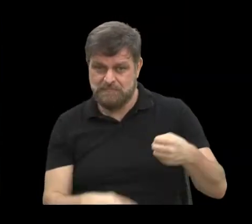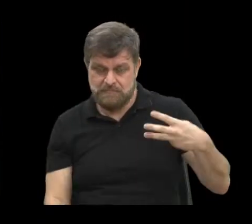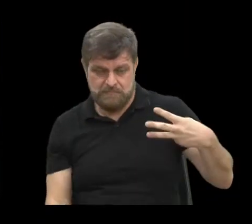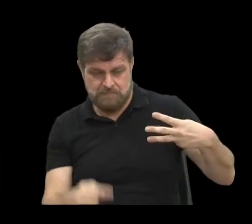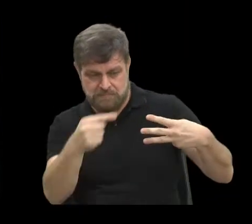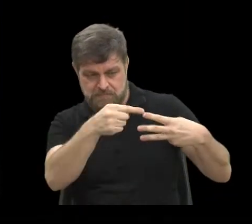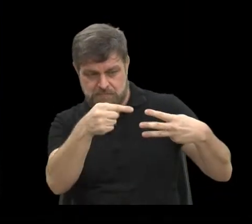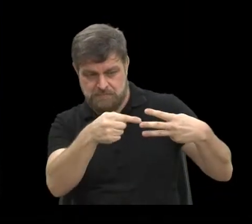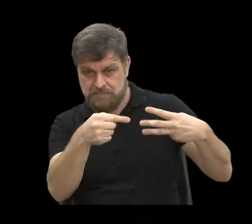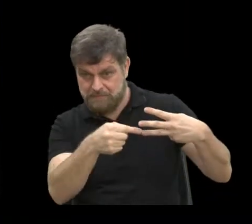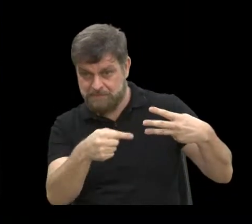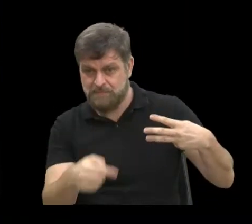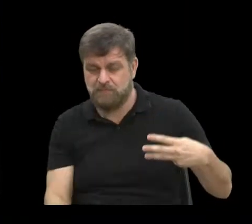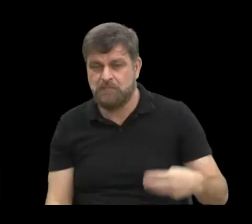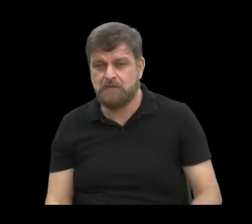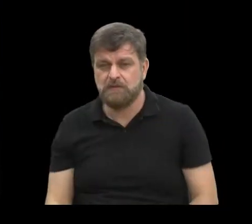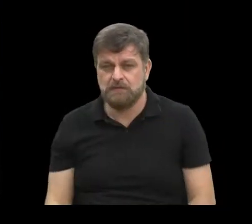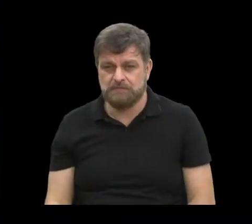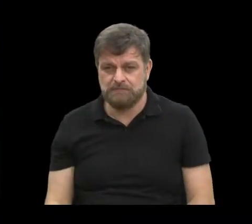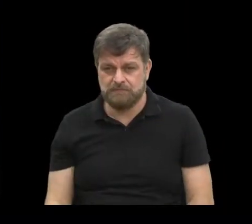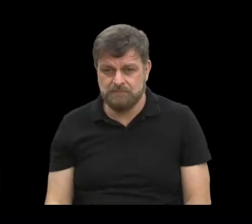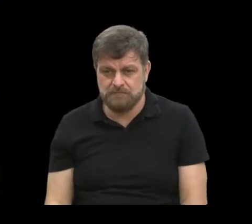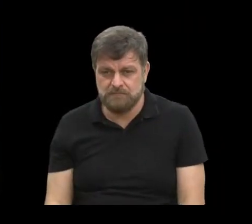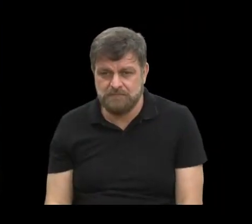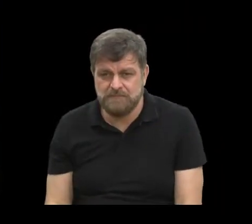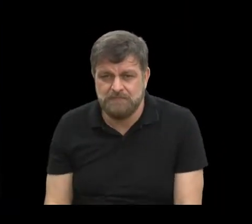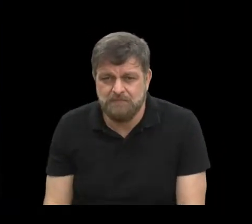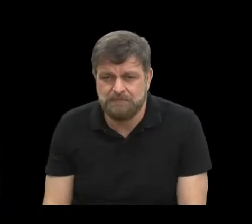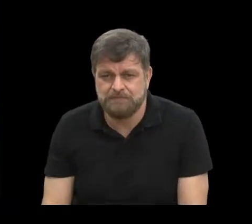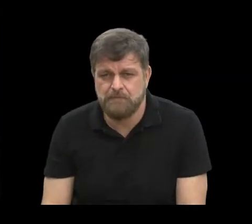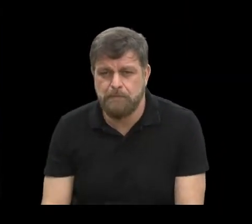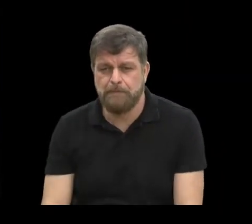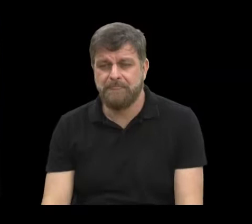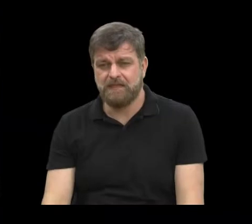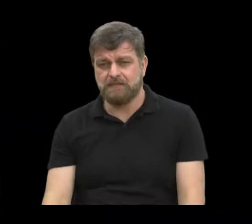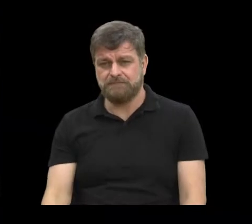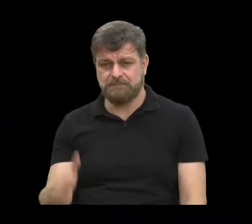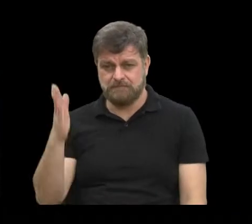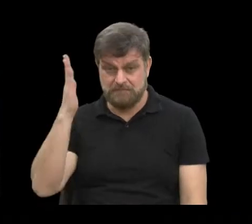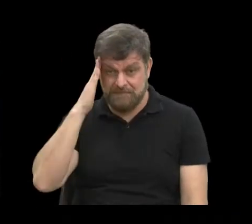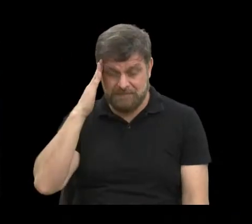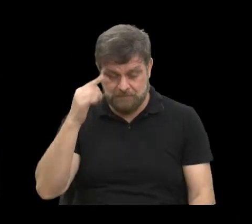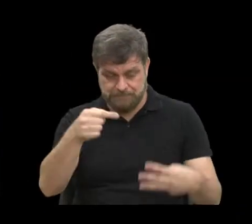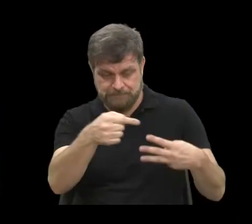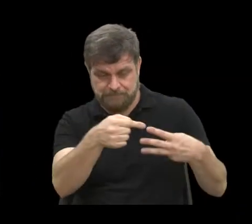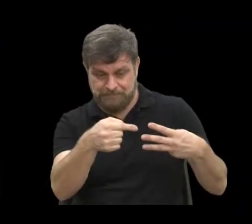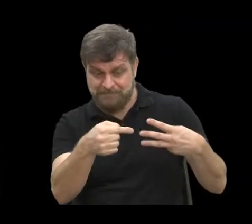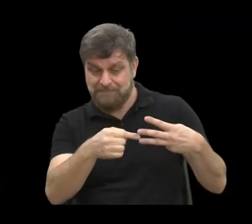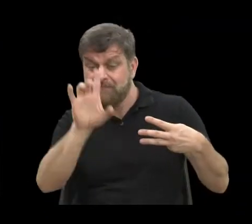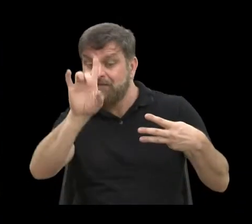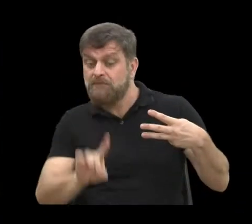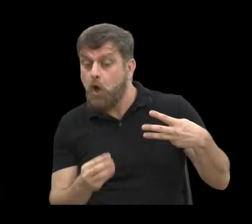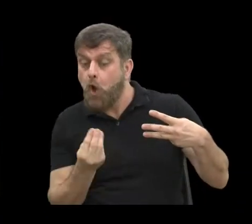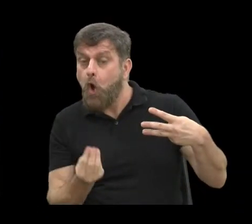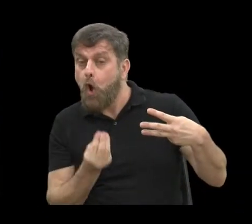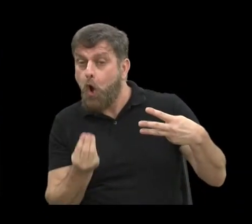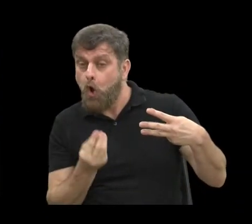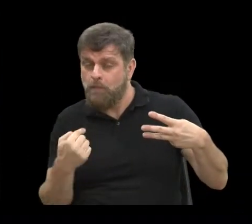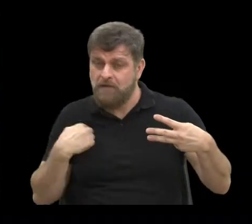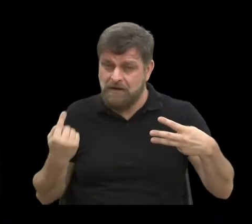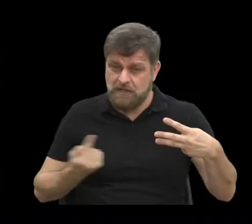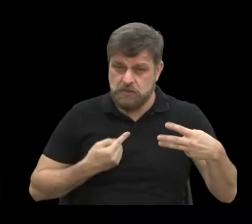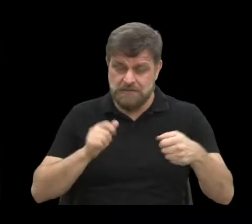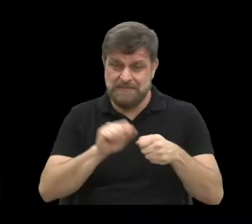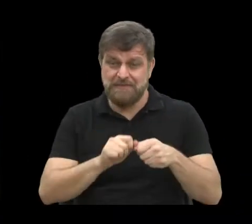3 opções. A depender do grau da deficiência, nós vamos oscilar aí